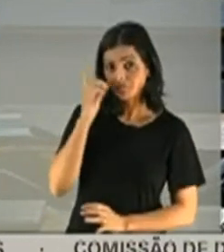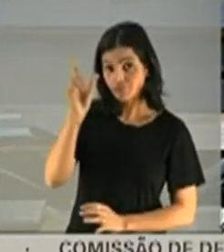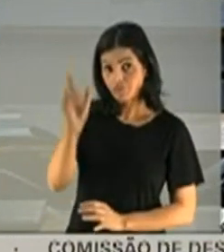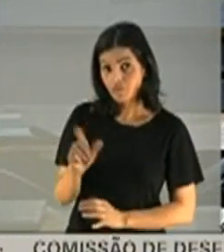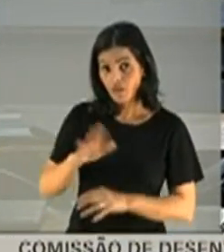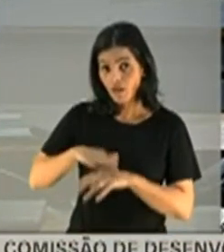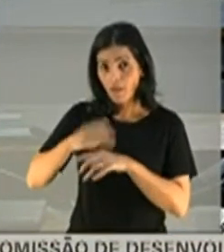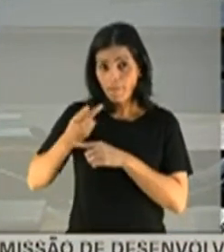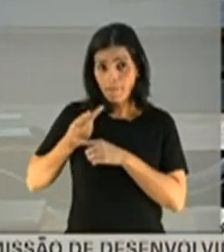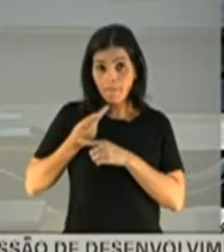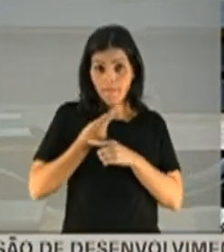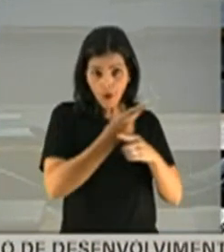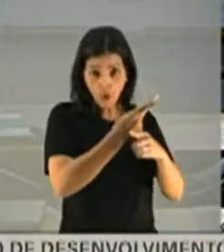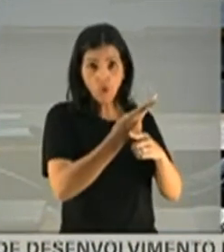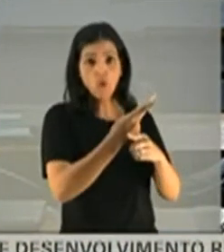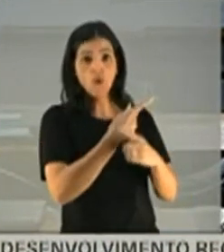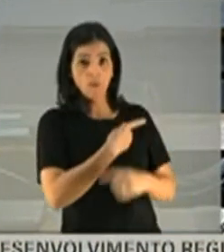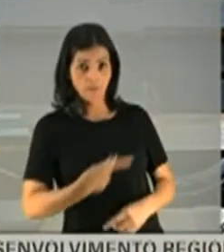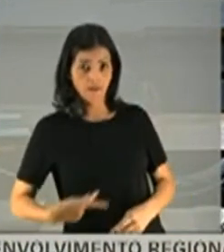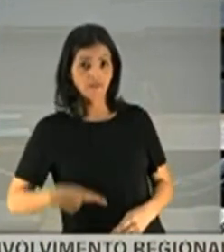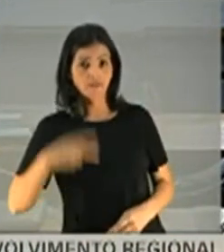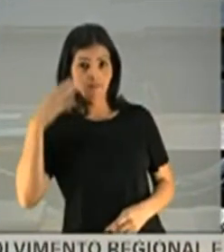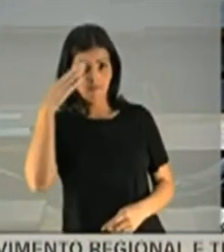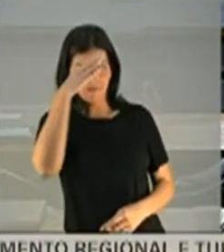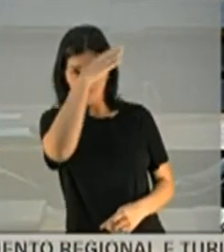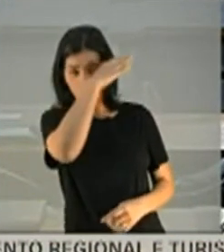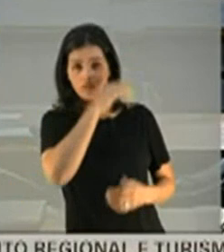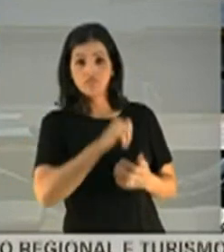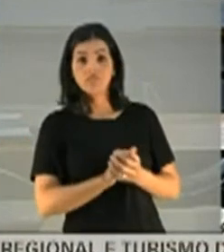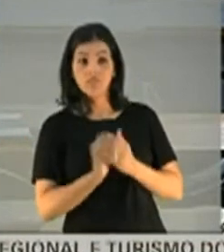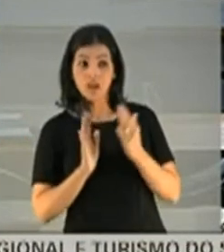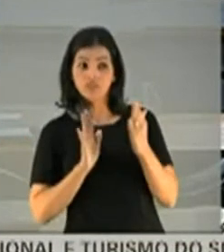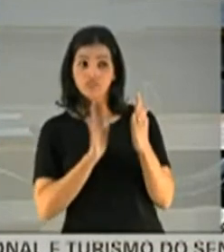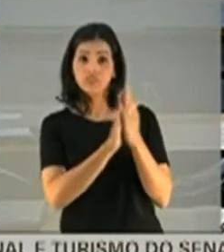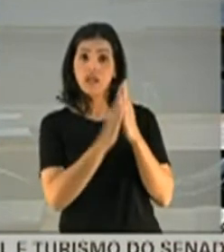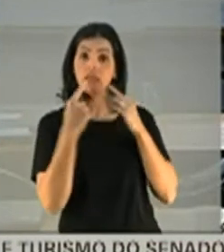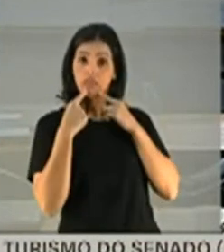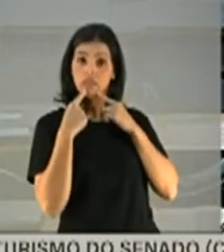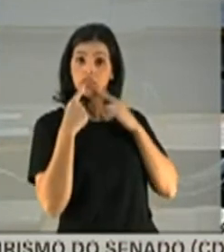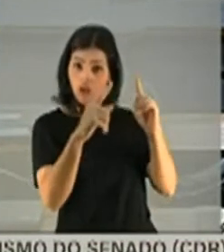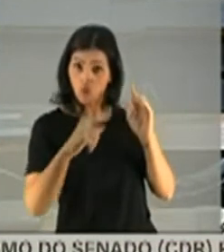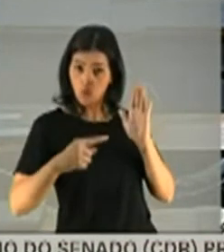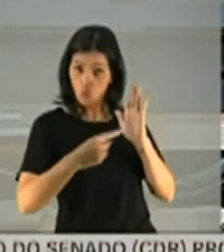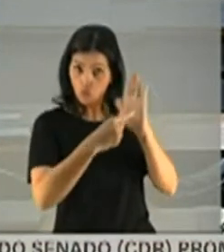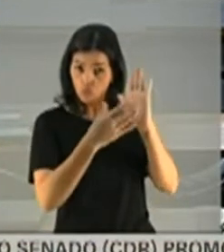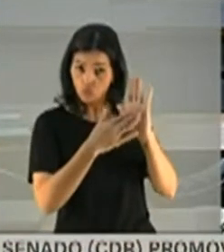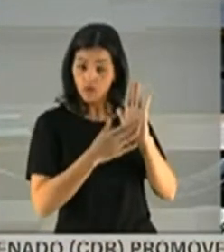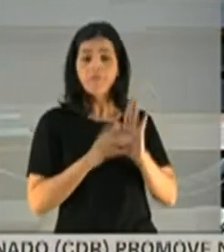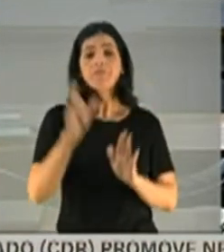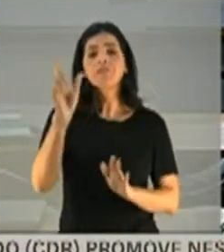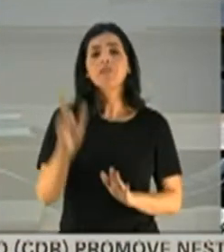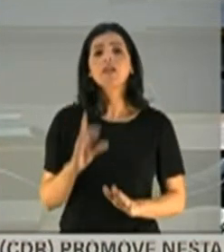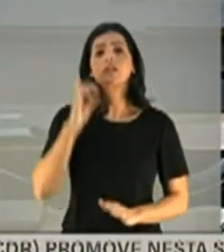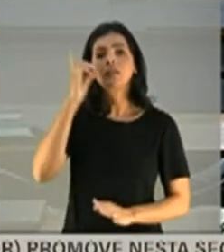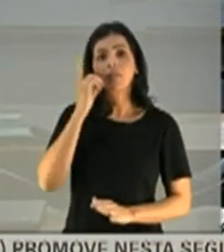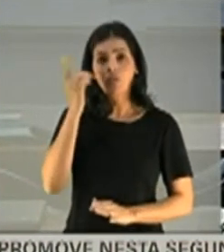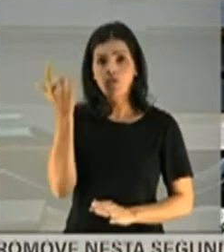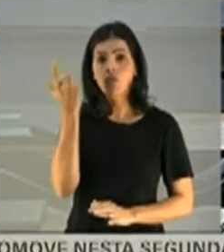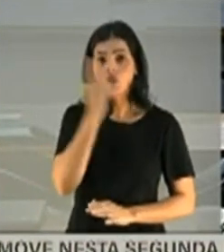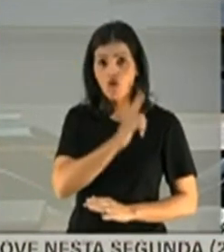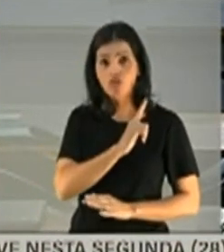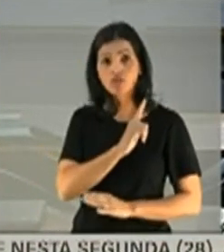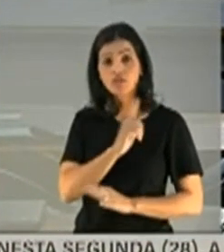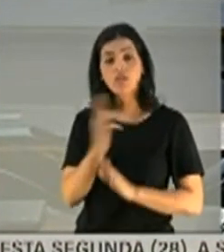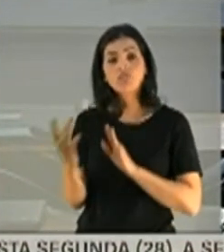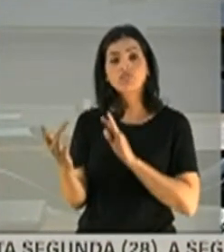procurou o presidente da República para fazer essa denúncia. E o senhor teve esse acesso, né? Tem